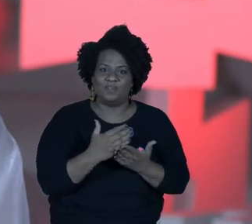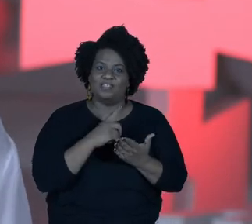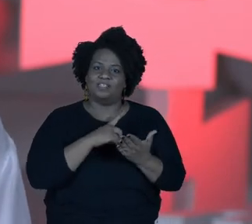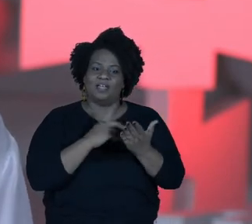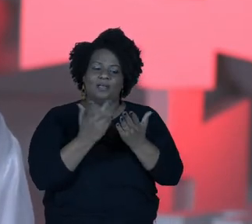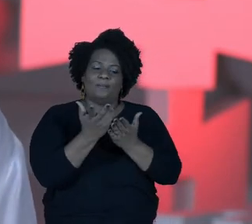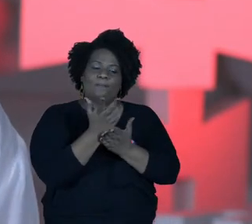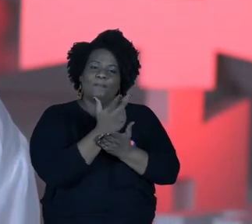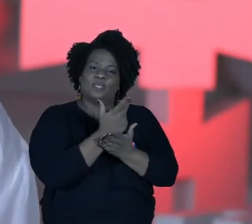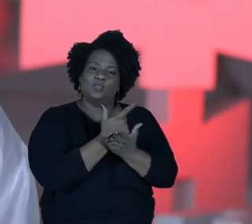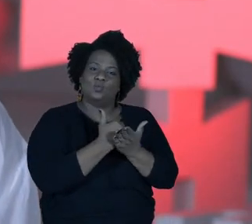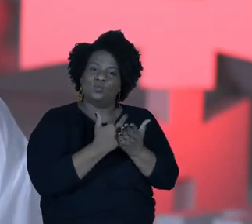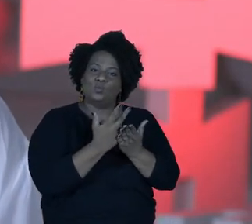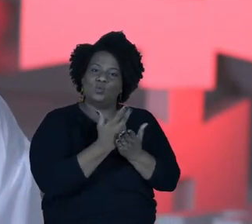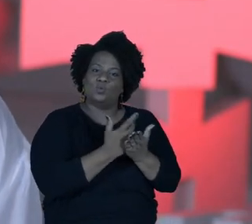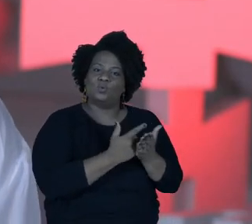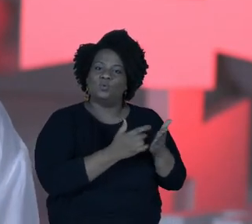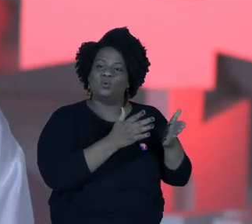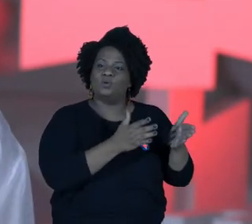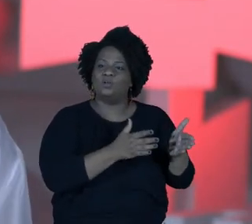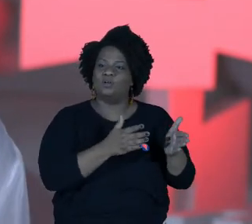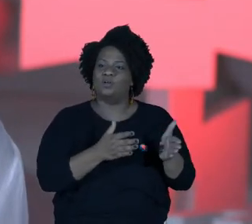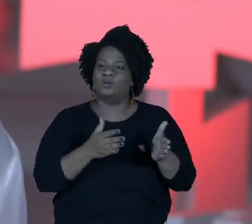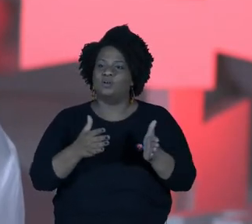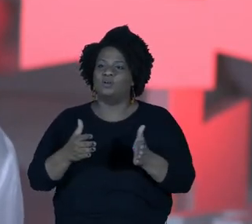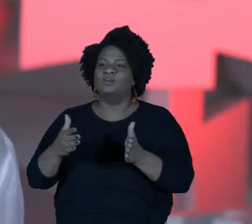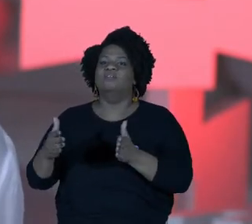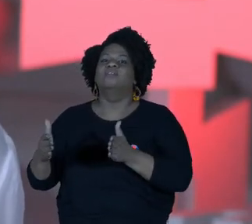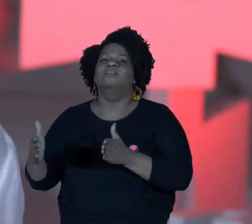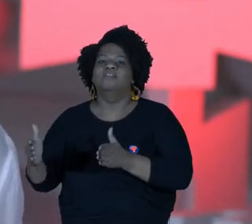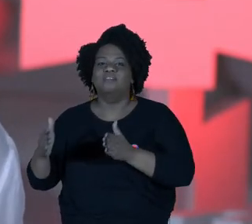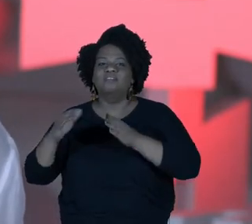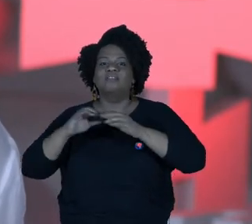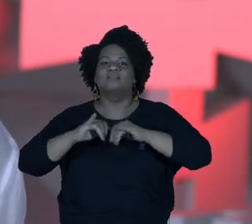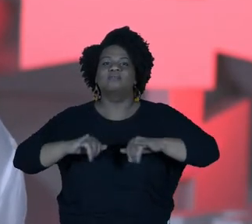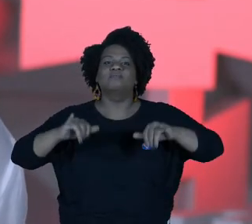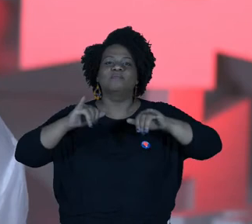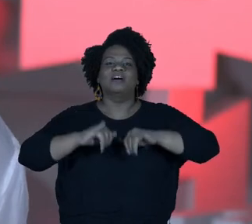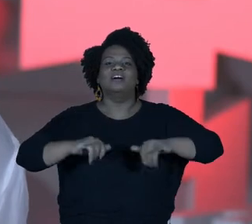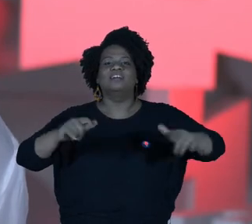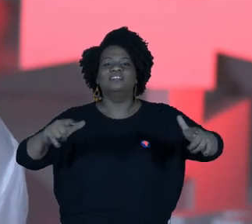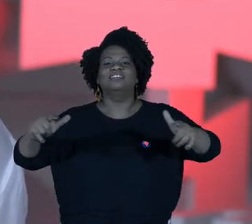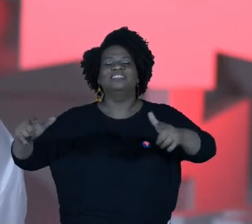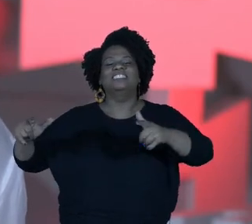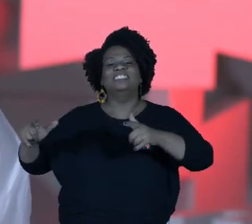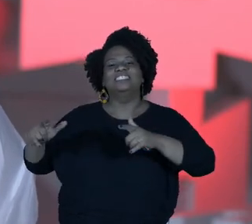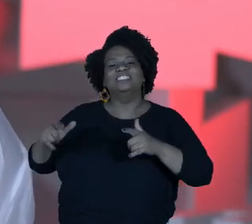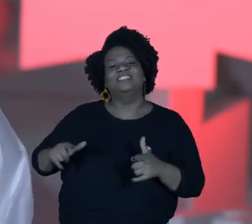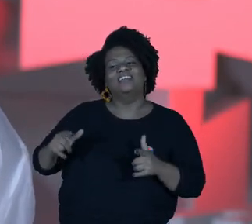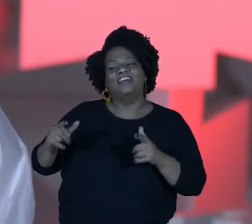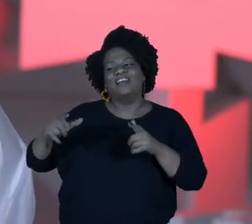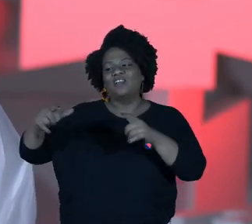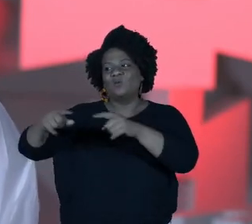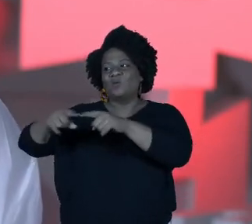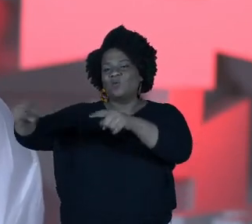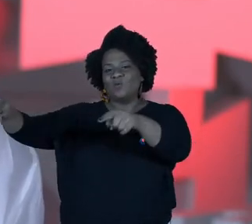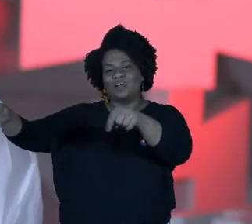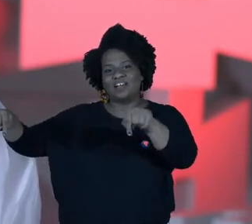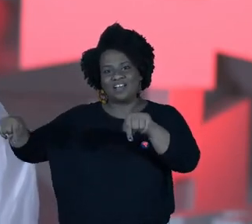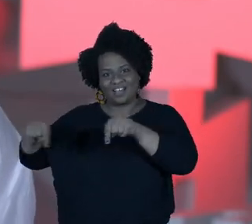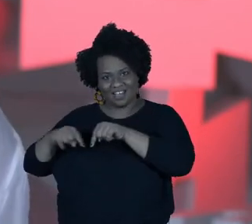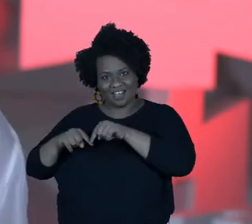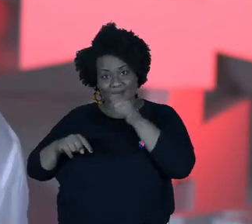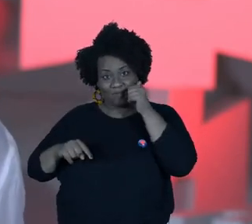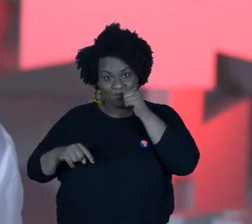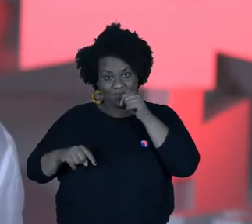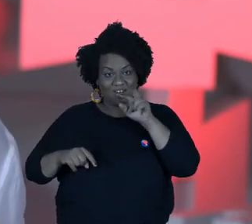suas extensões. Então, esses espaços expandidos, né, que a gente chama de instalação, de Rosana